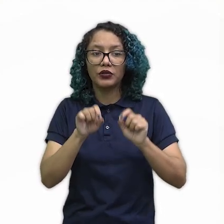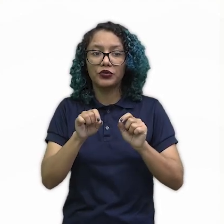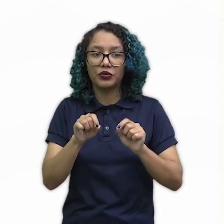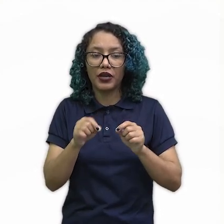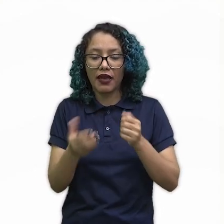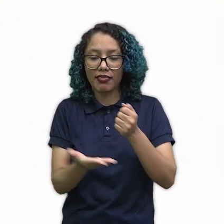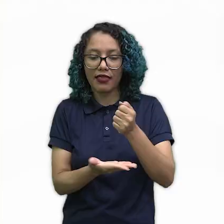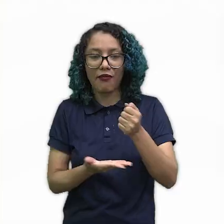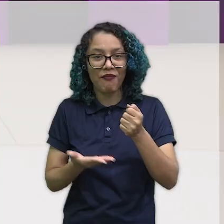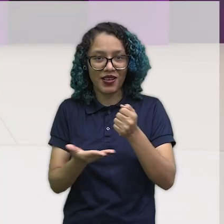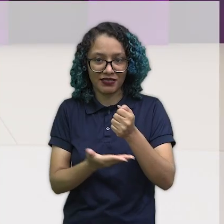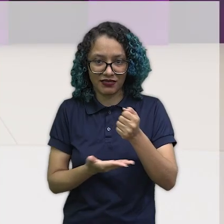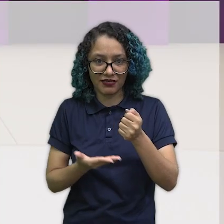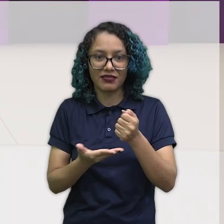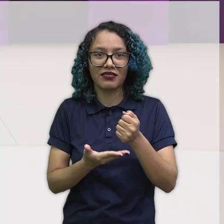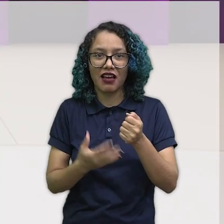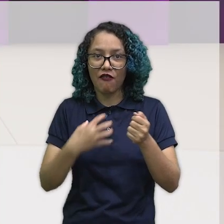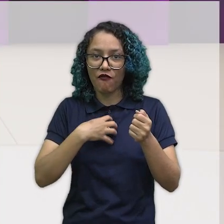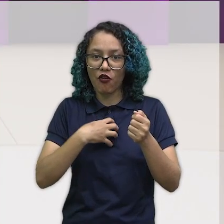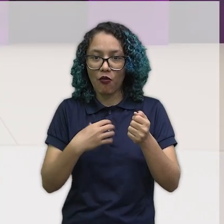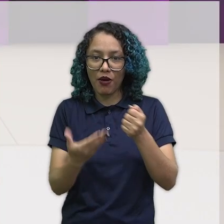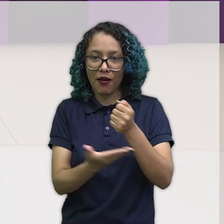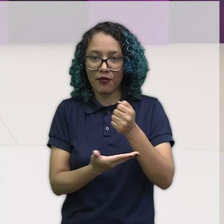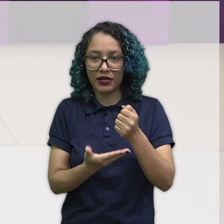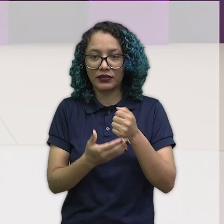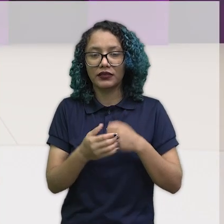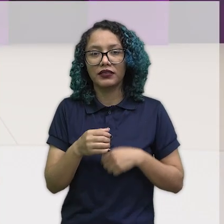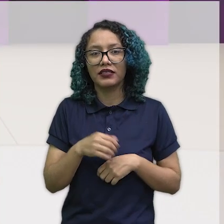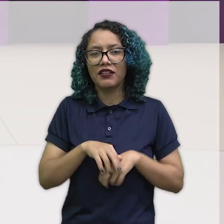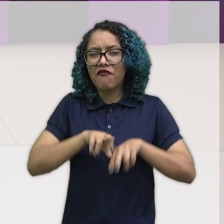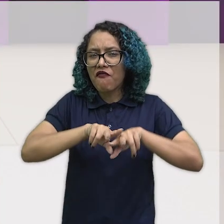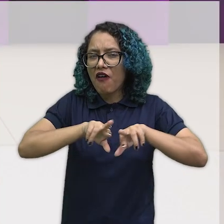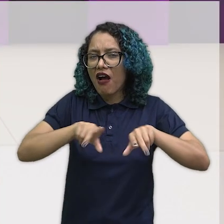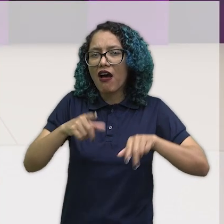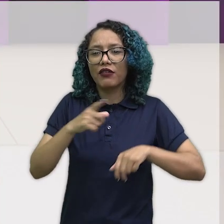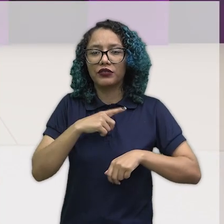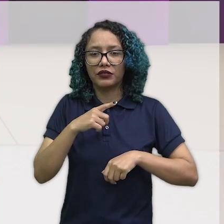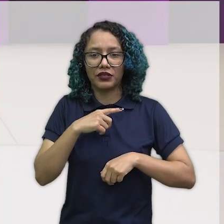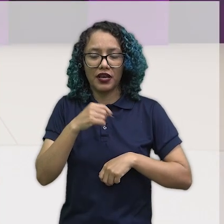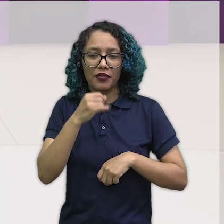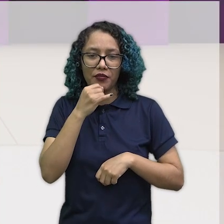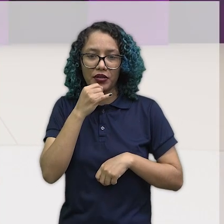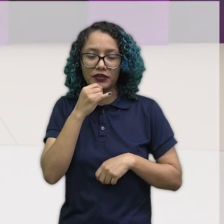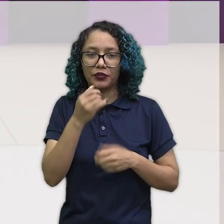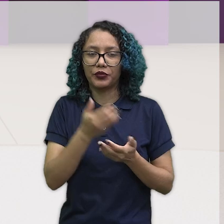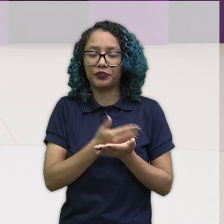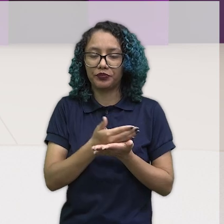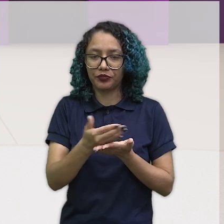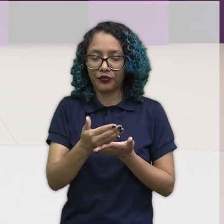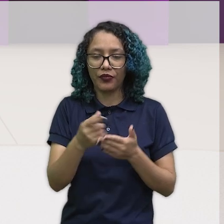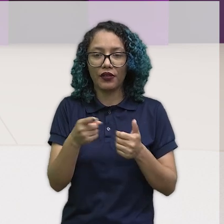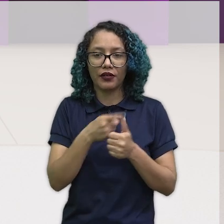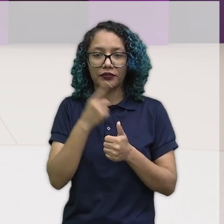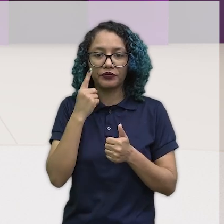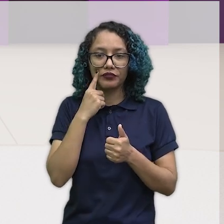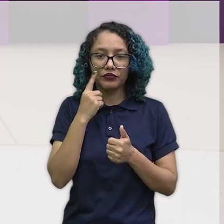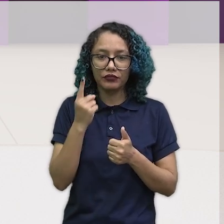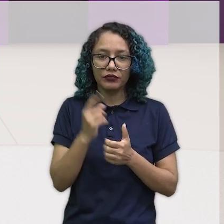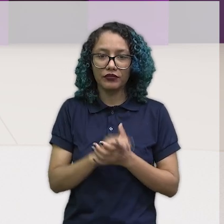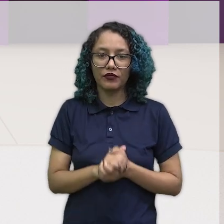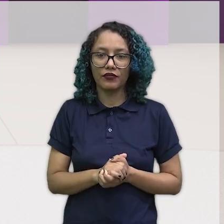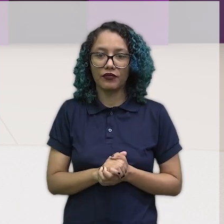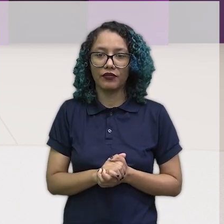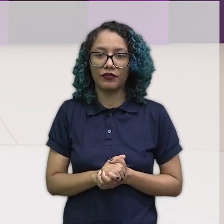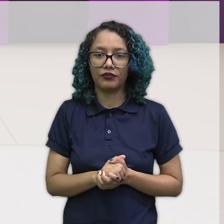suas bases, tá? E nesse caso, nós temos vários formatos. Vamos começar então aqui, vamos ao nosso